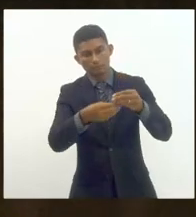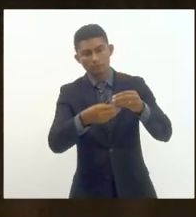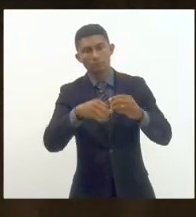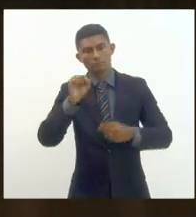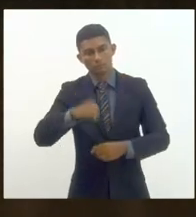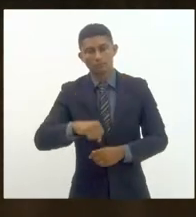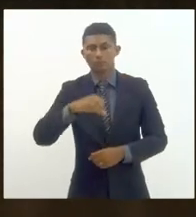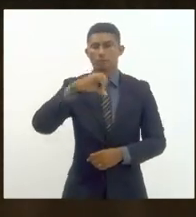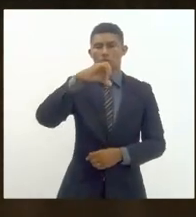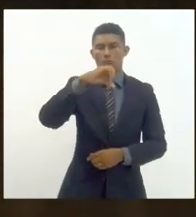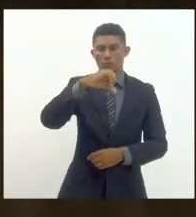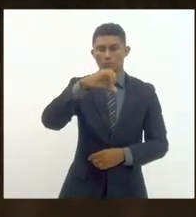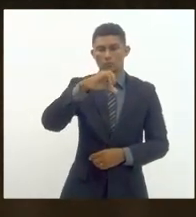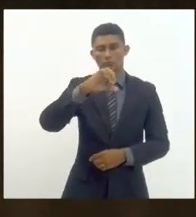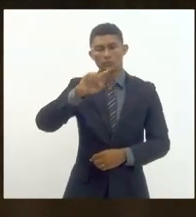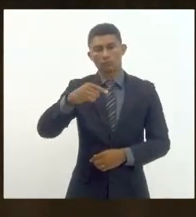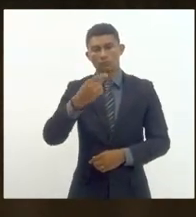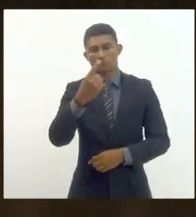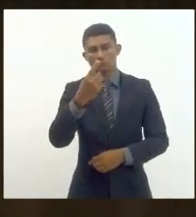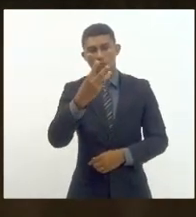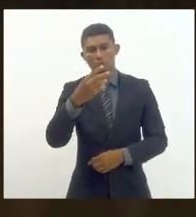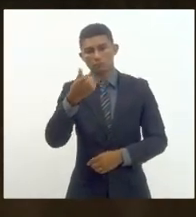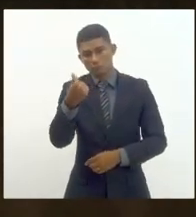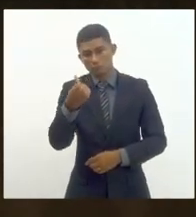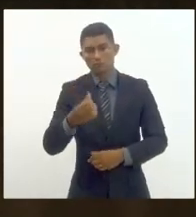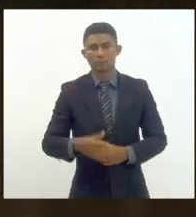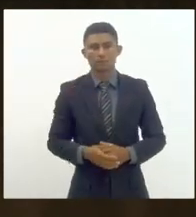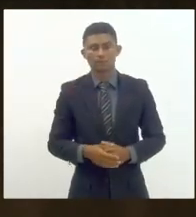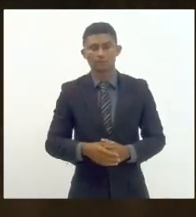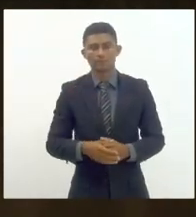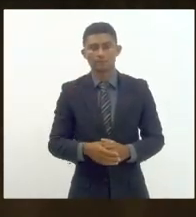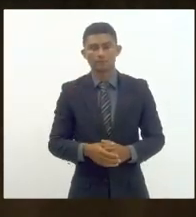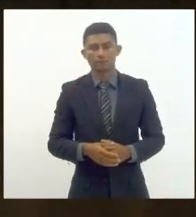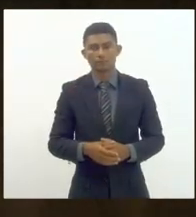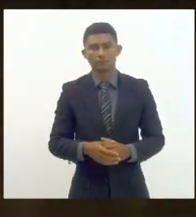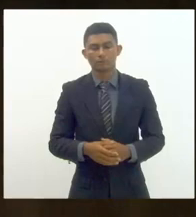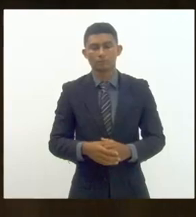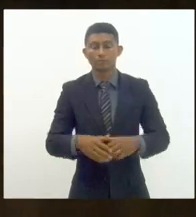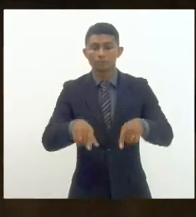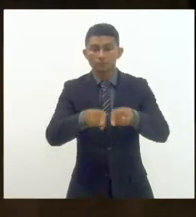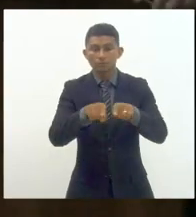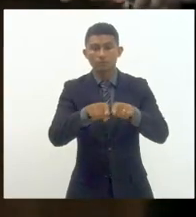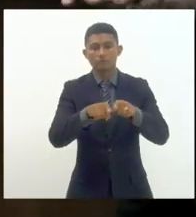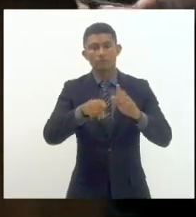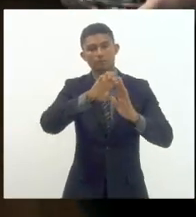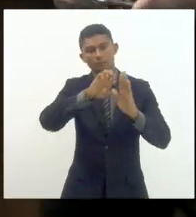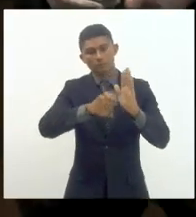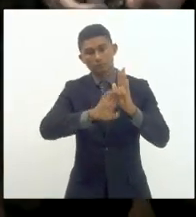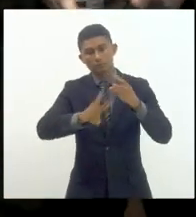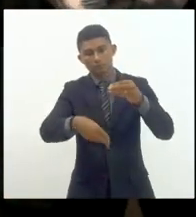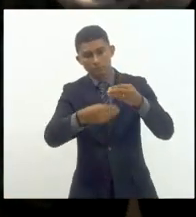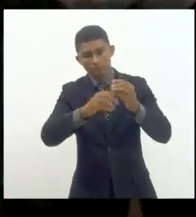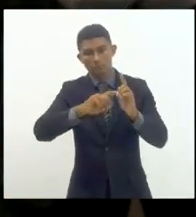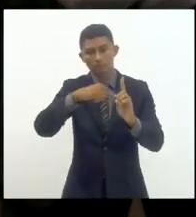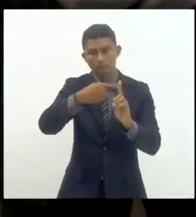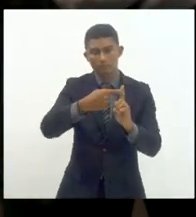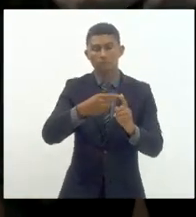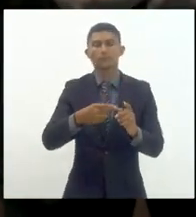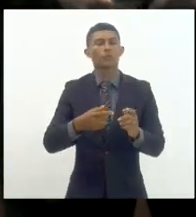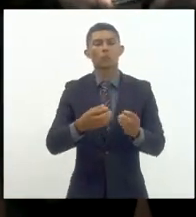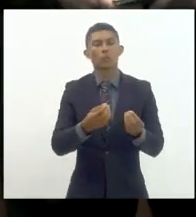número 9 e 136. Favorável com subemenda aglutinativa às